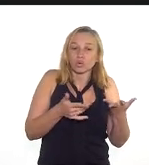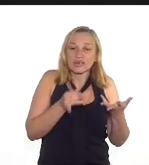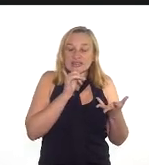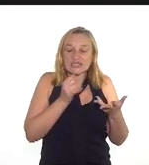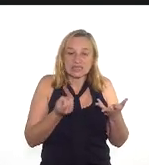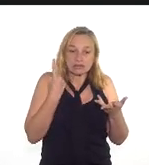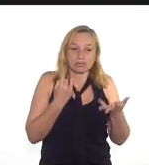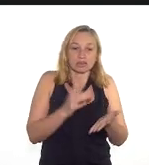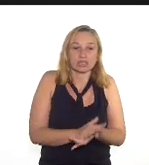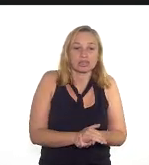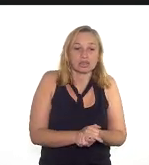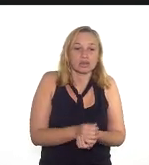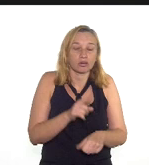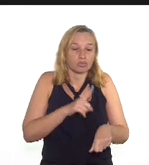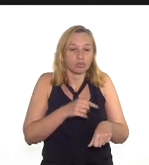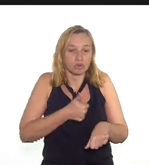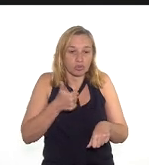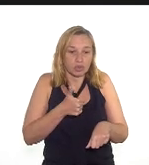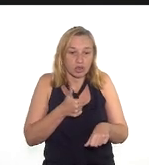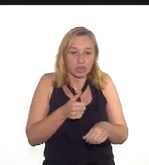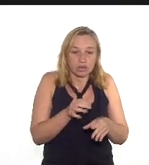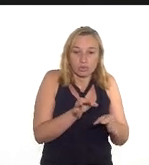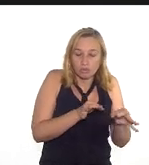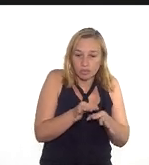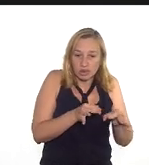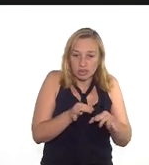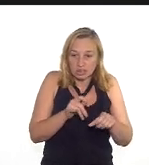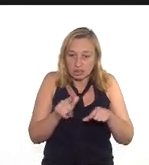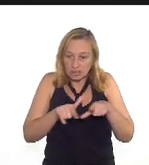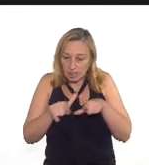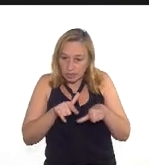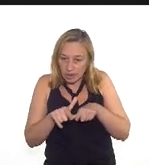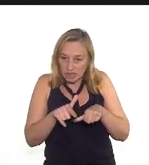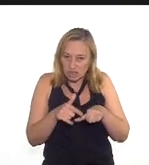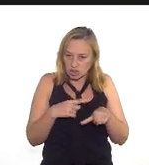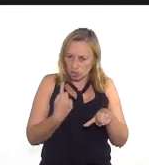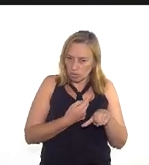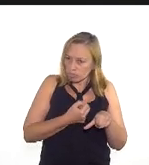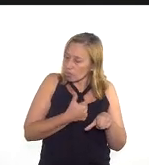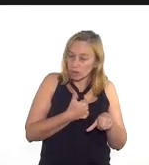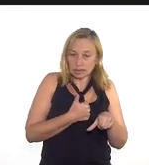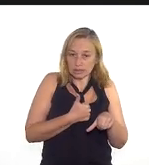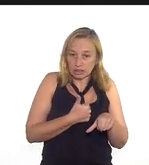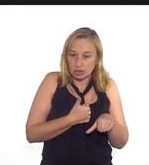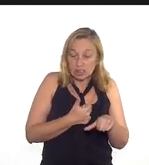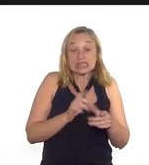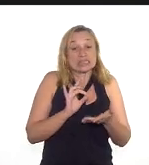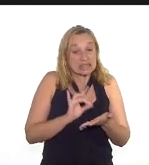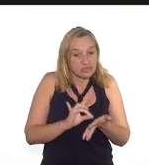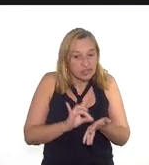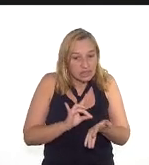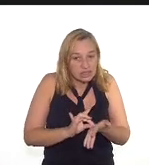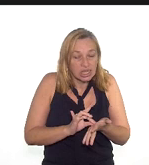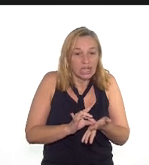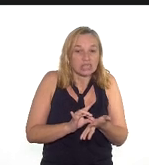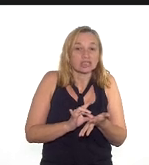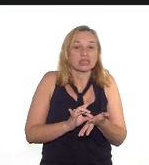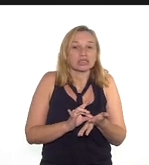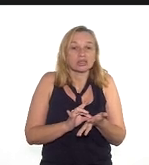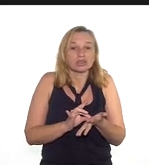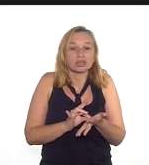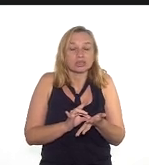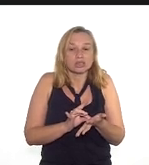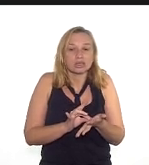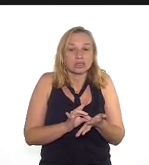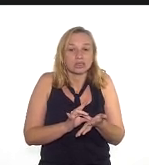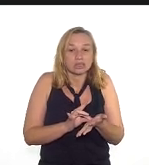exemplo, no primeiro momento era necessário um plano de trabalho. Não é que nós somos contra. Na verdade, assim, até foi uma, vamos dizer assim, uma